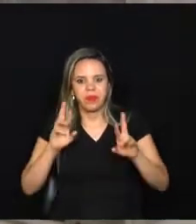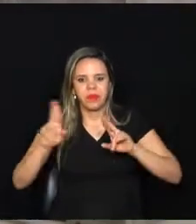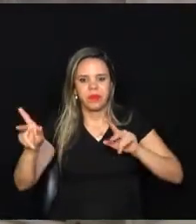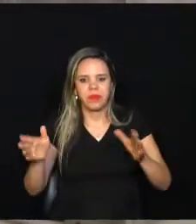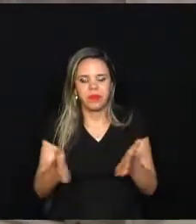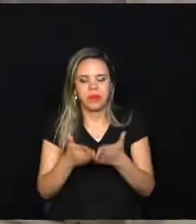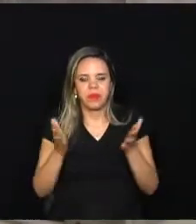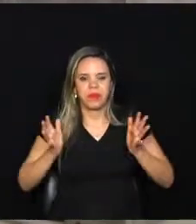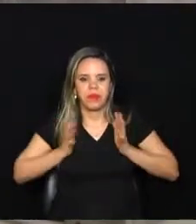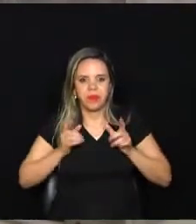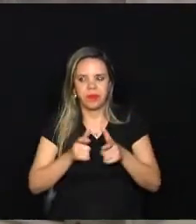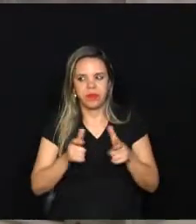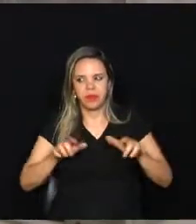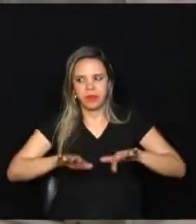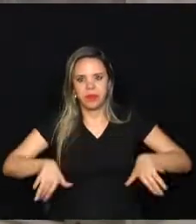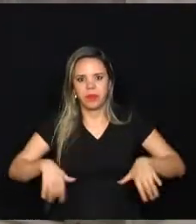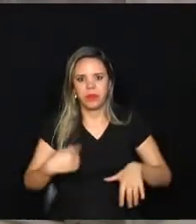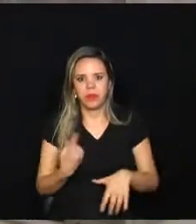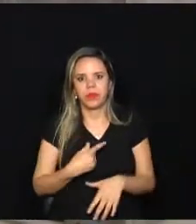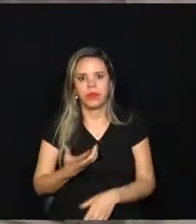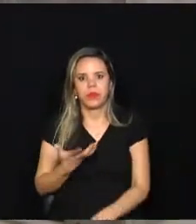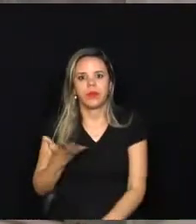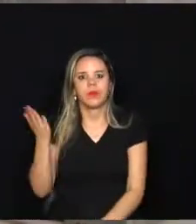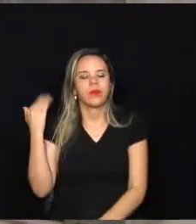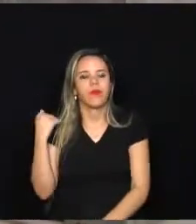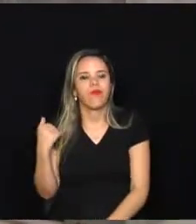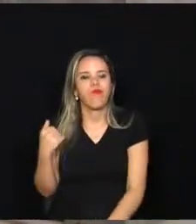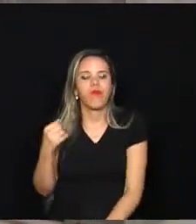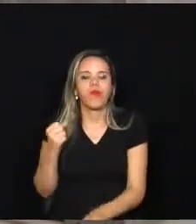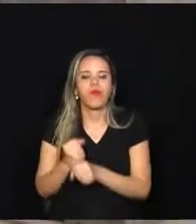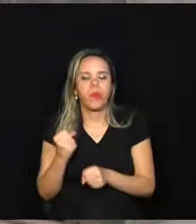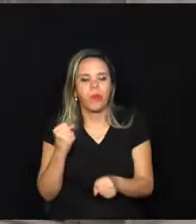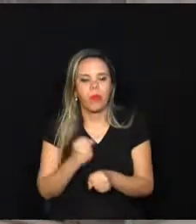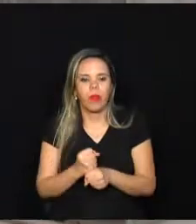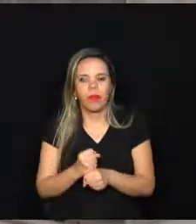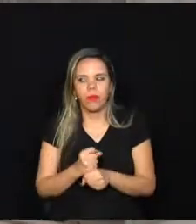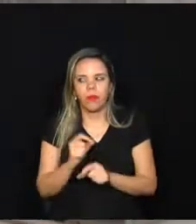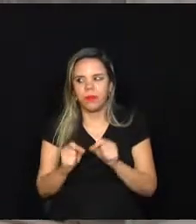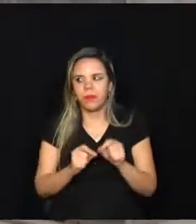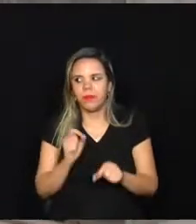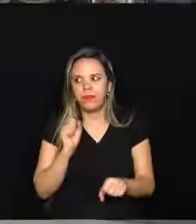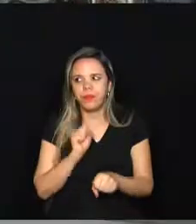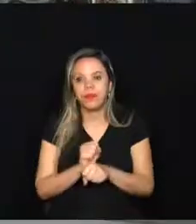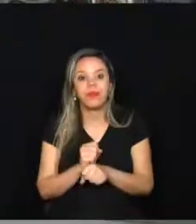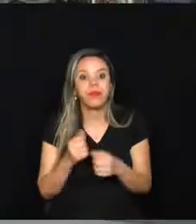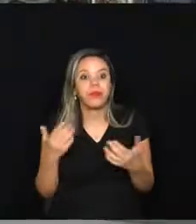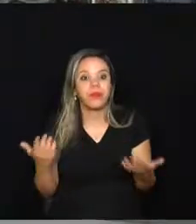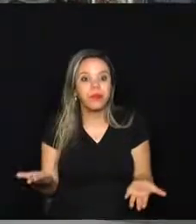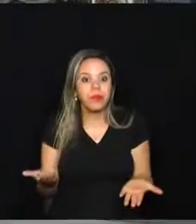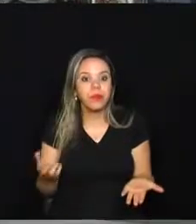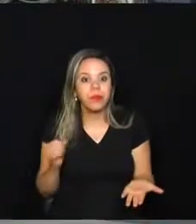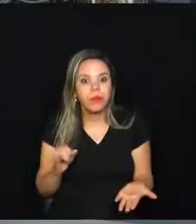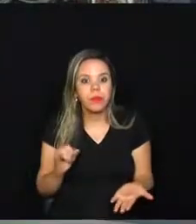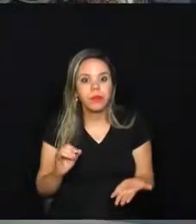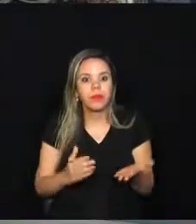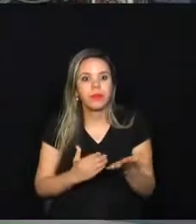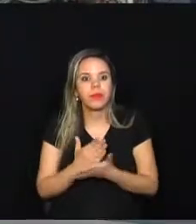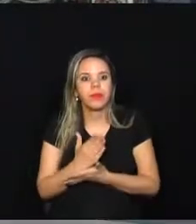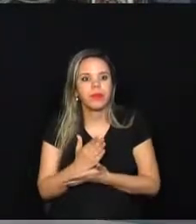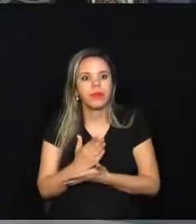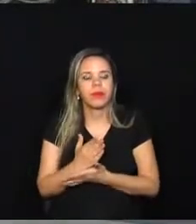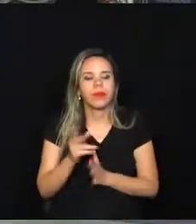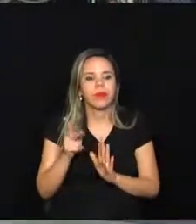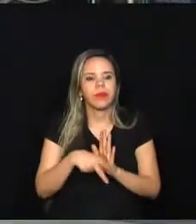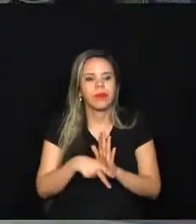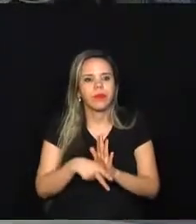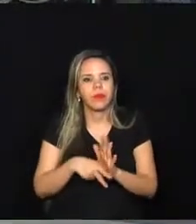sociais são enormes, e nós queremos saber as obras que estão paradas. Caso seja aprovado, o